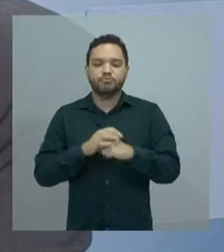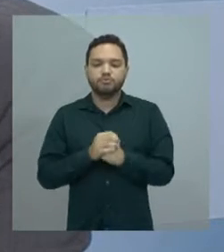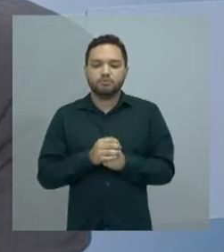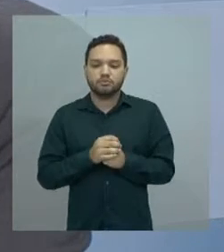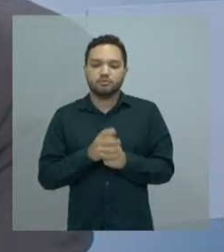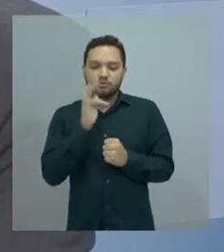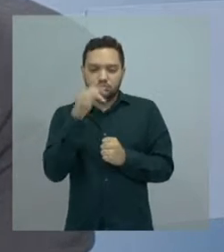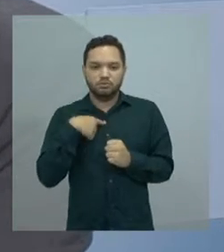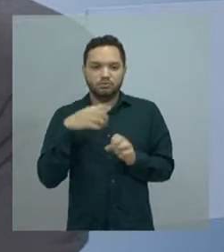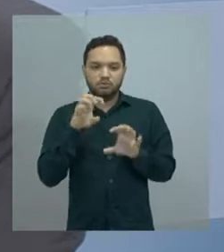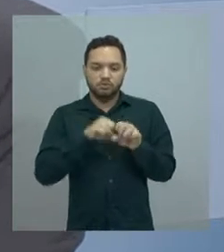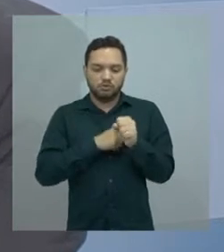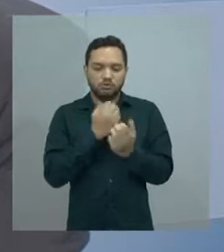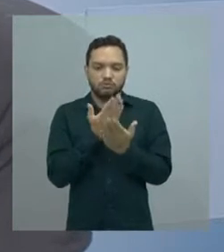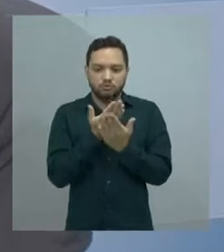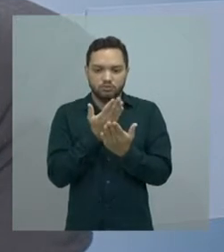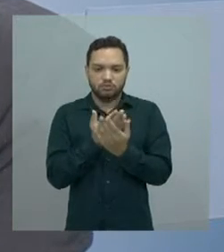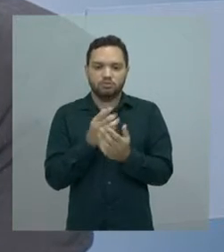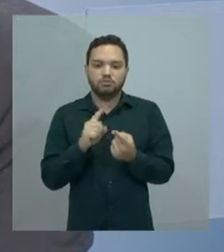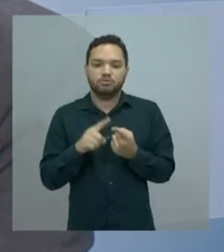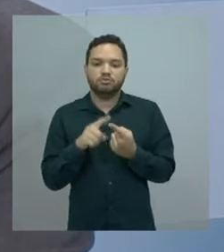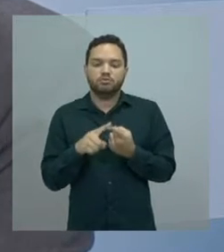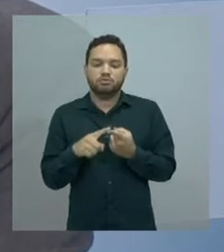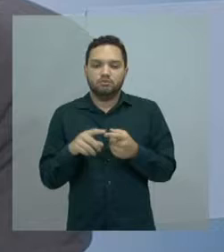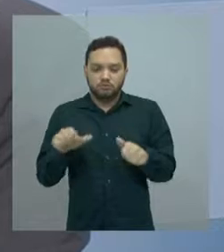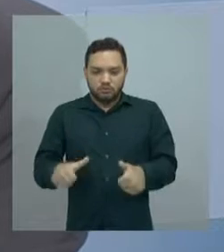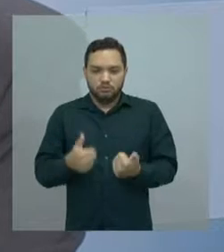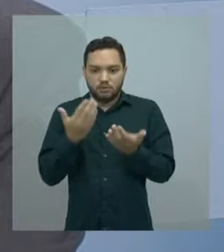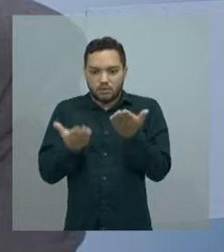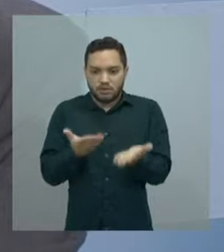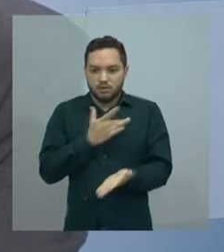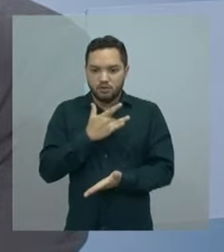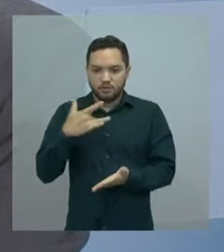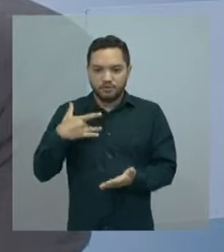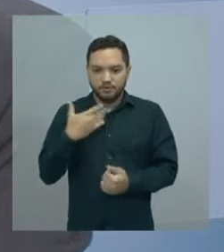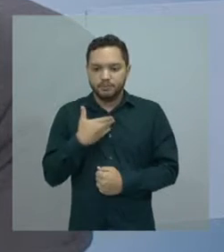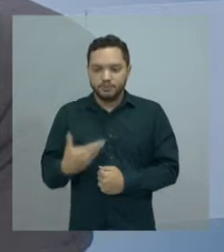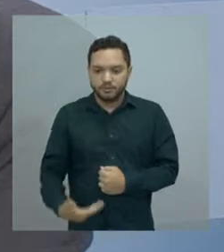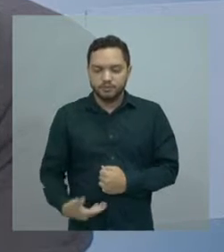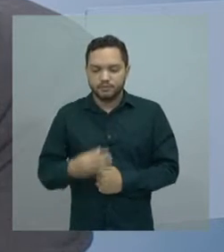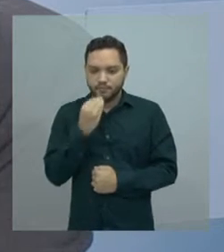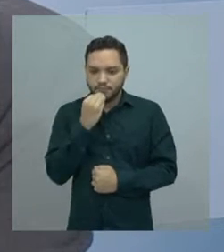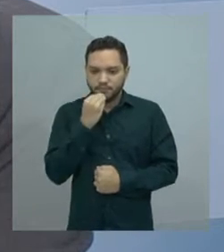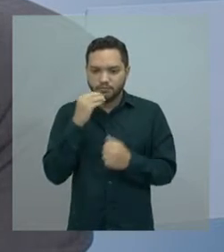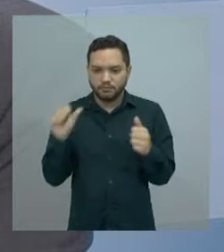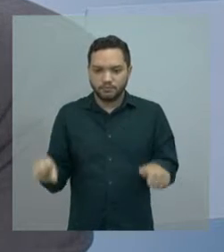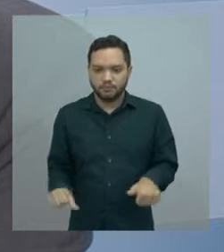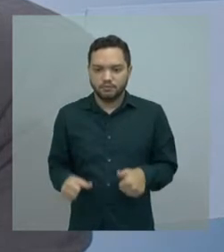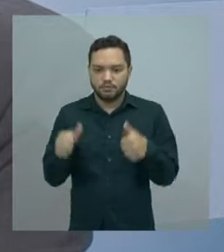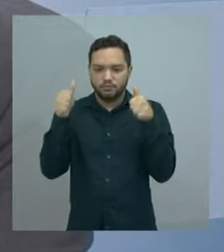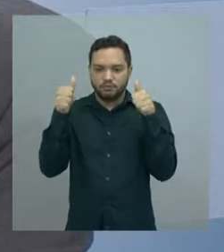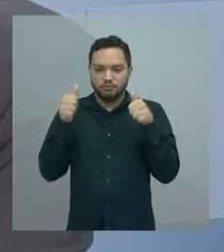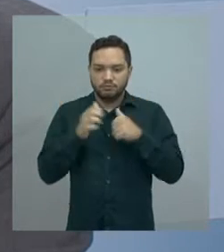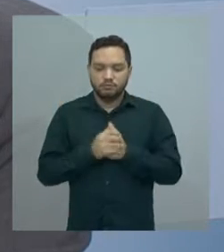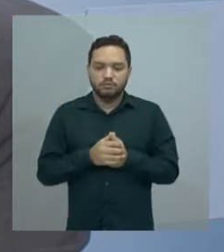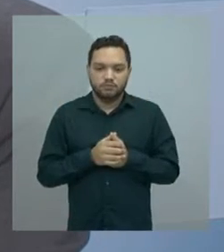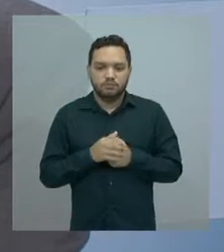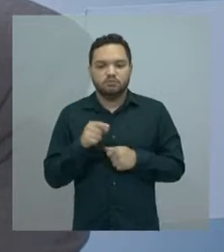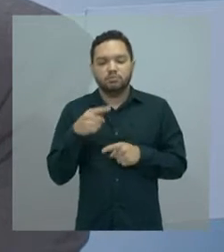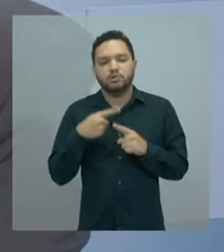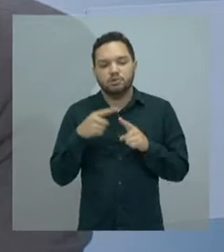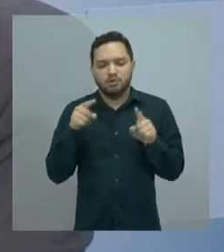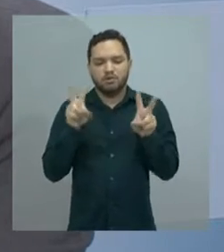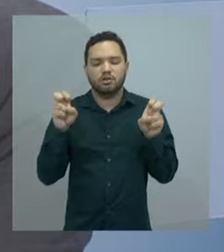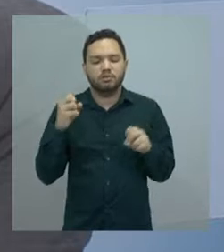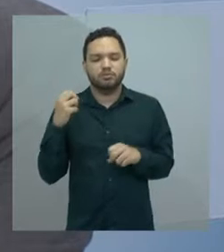possa se qualificar, oferecer melhores serviços de saúde pública, que também é um outro gargalo muito